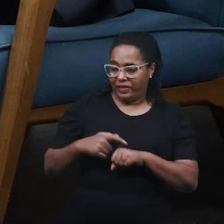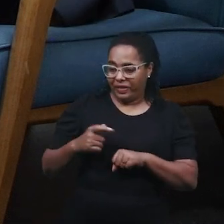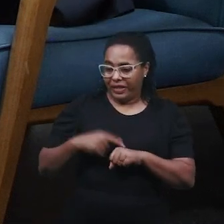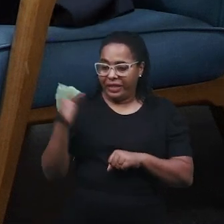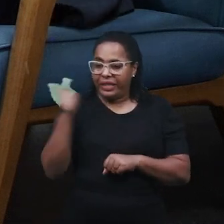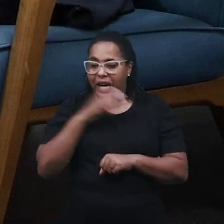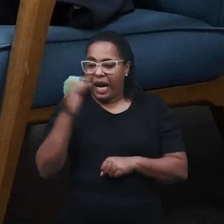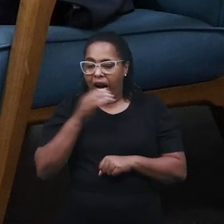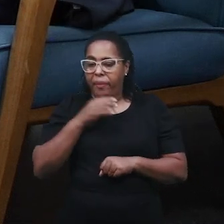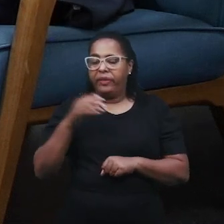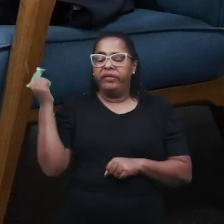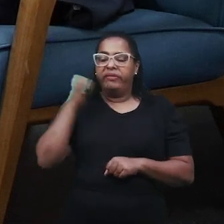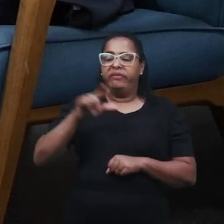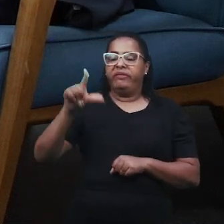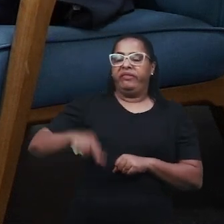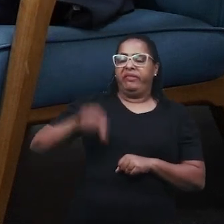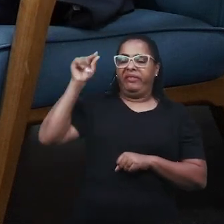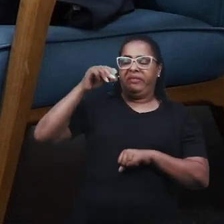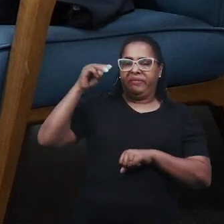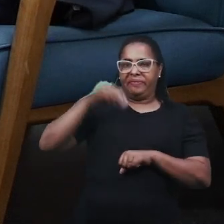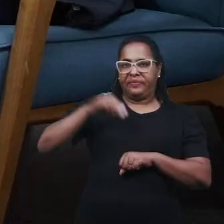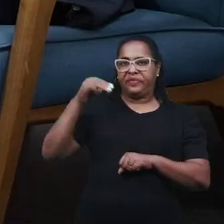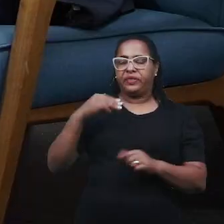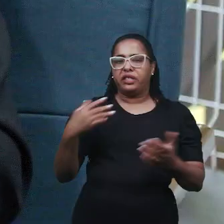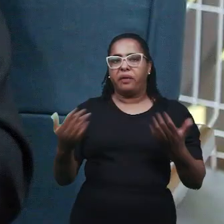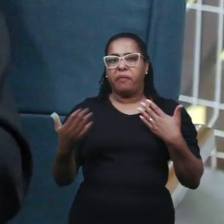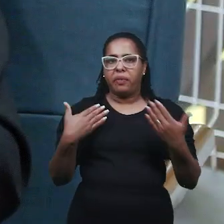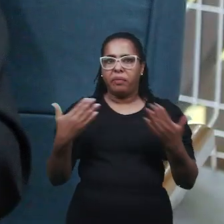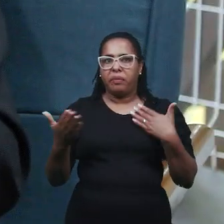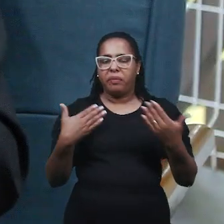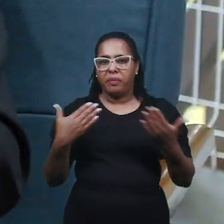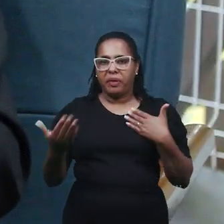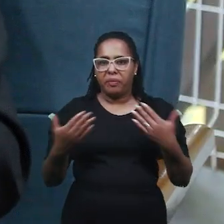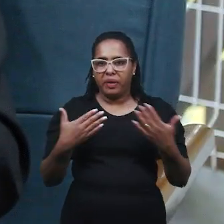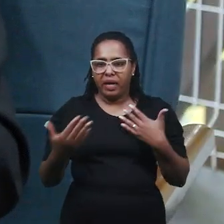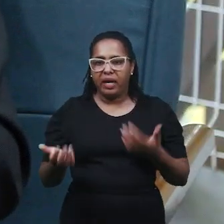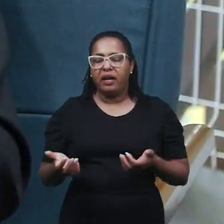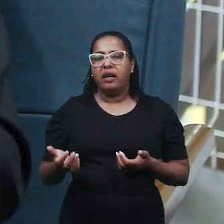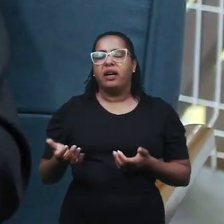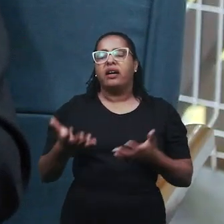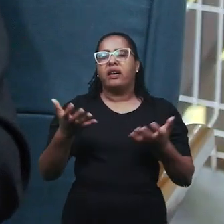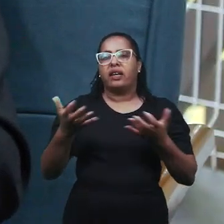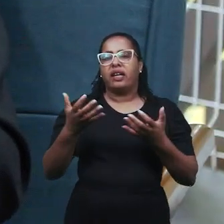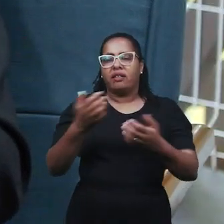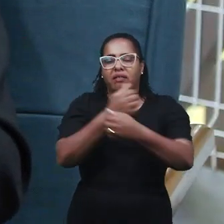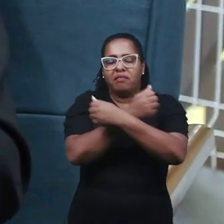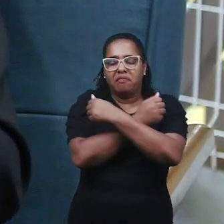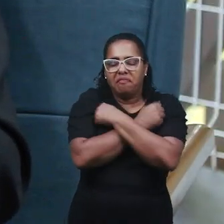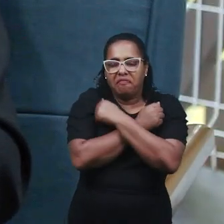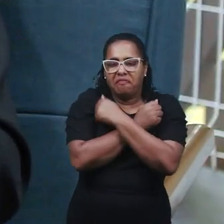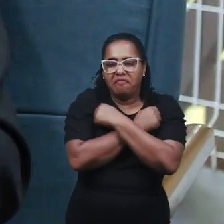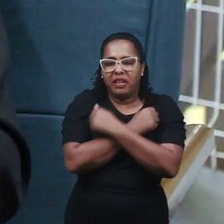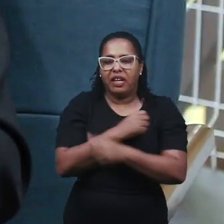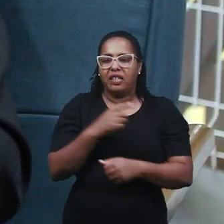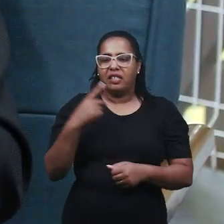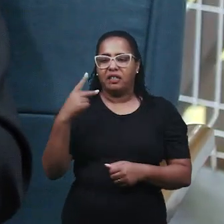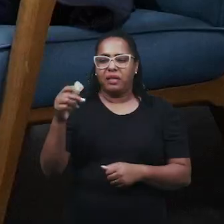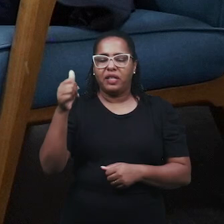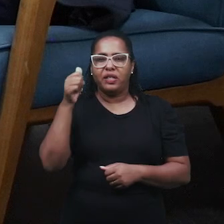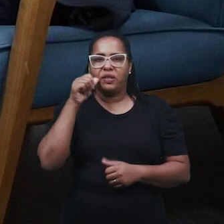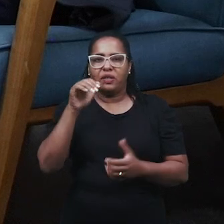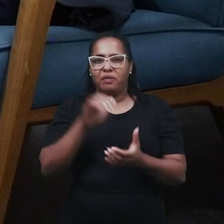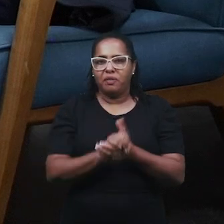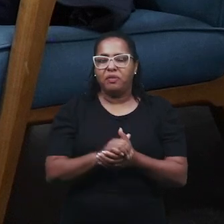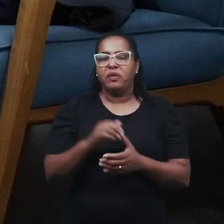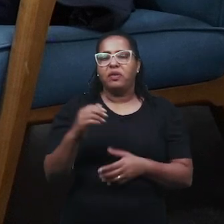conseguiu reservar esse tempo para esse bate-papo. Eu quero que você leve o meu abraço para sua esposa, a Tamila, para